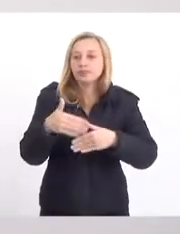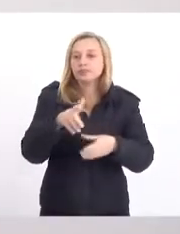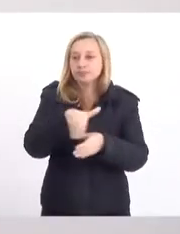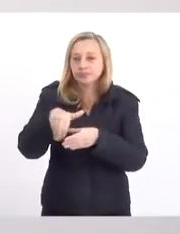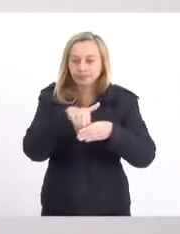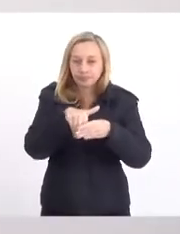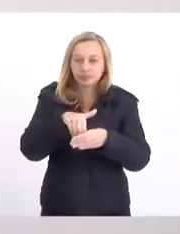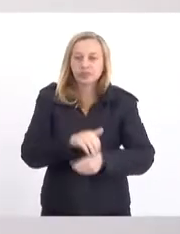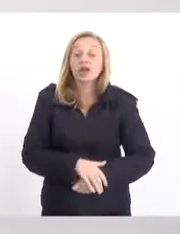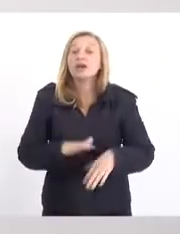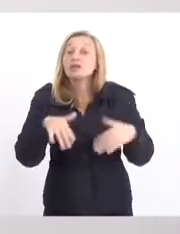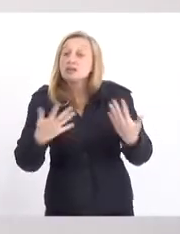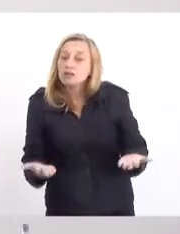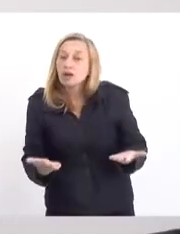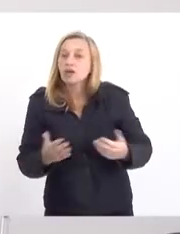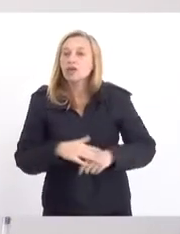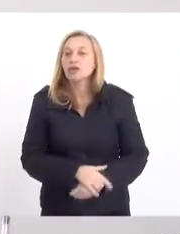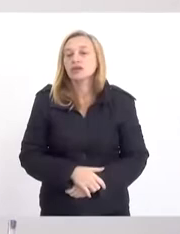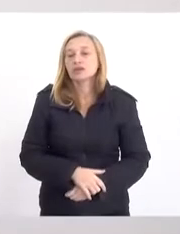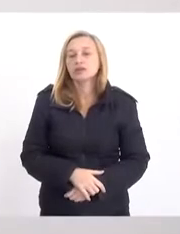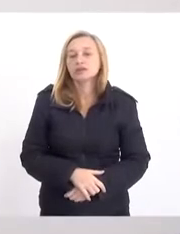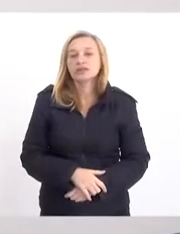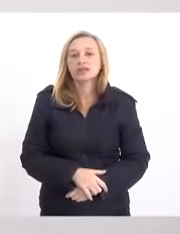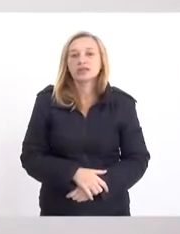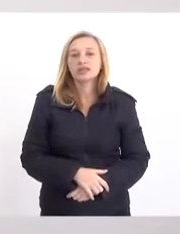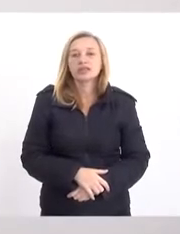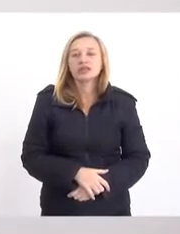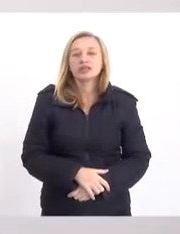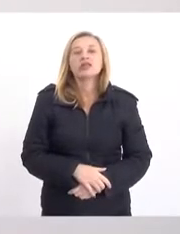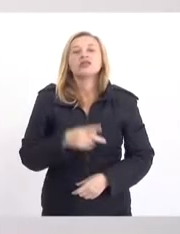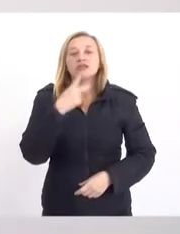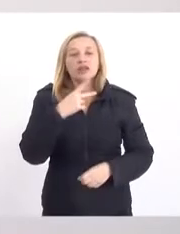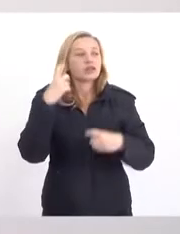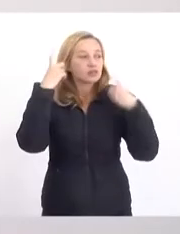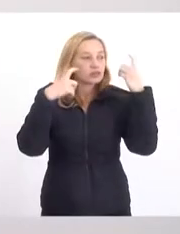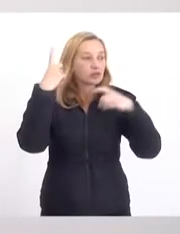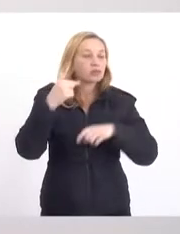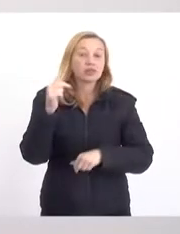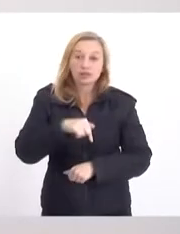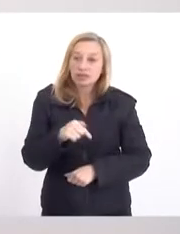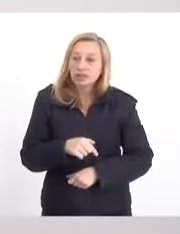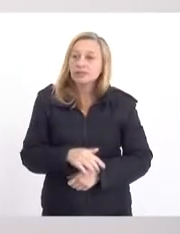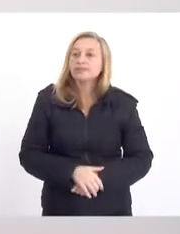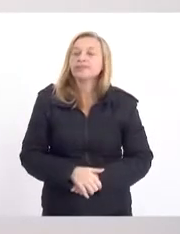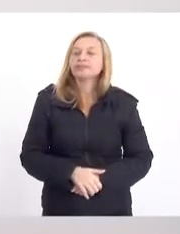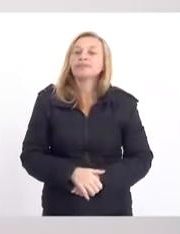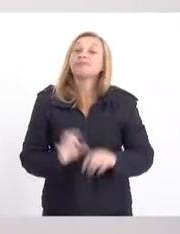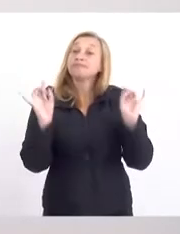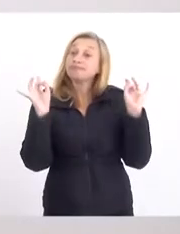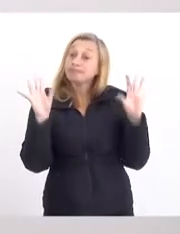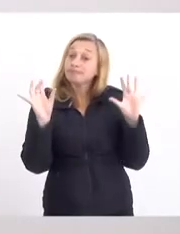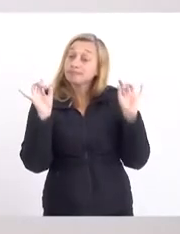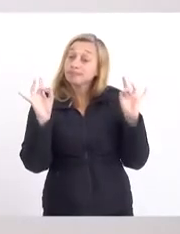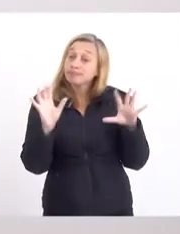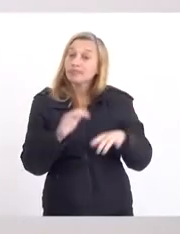eleitoreiro. Então, trazer as nossas preocupações aqui e, em